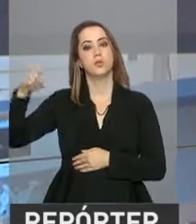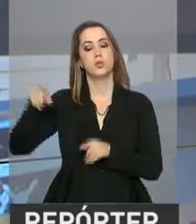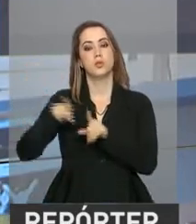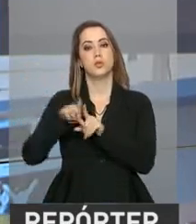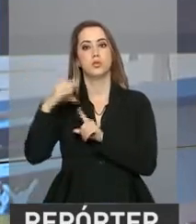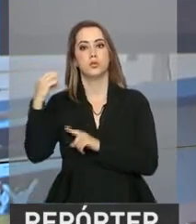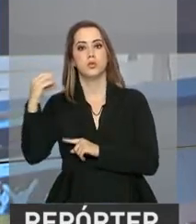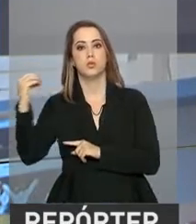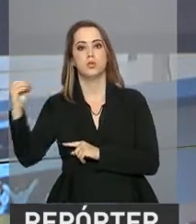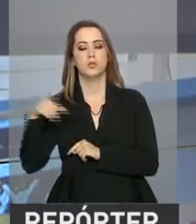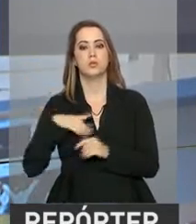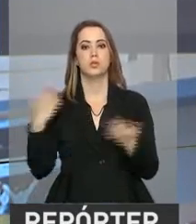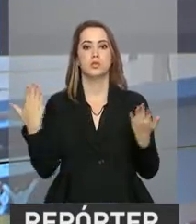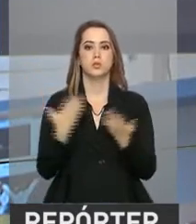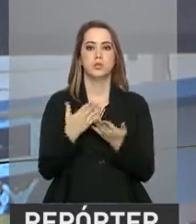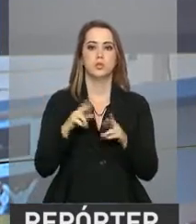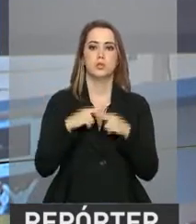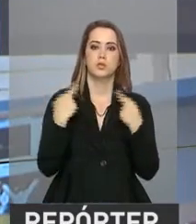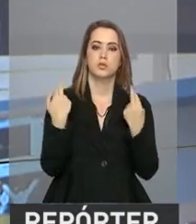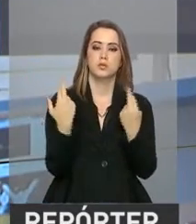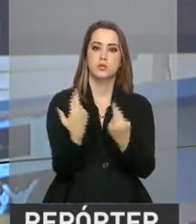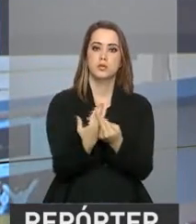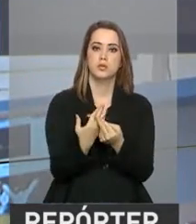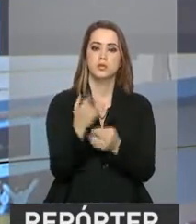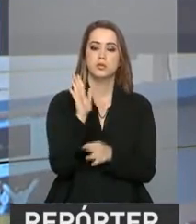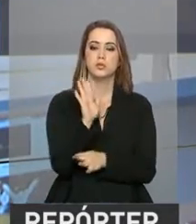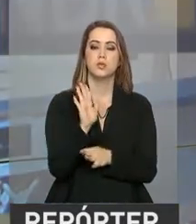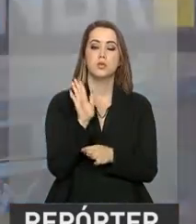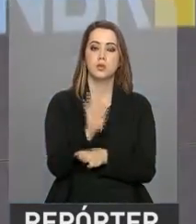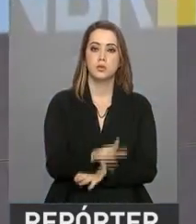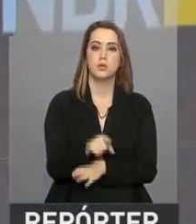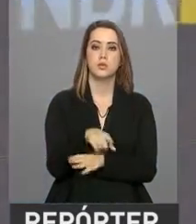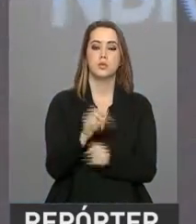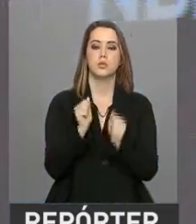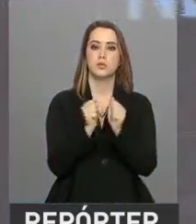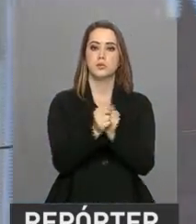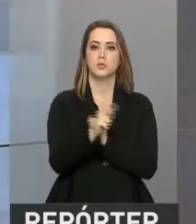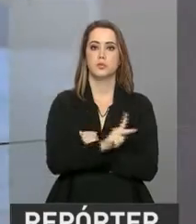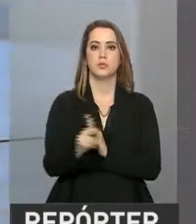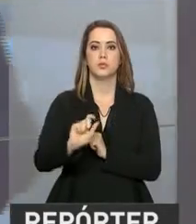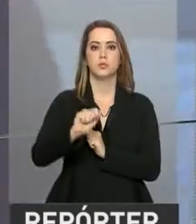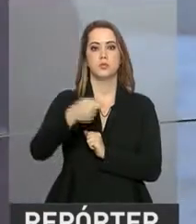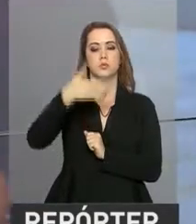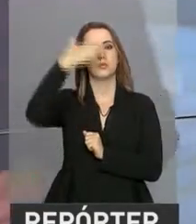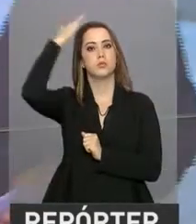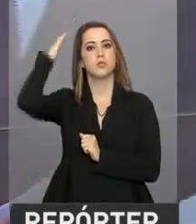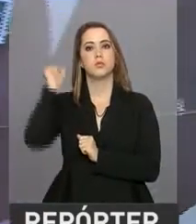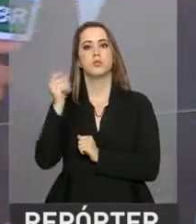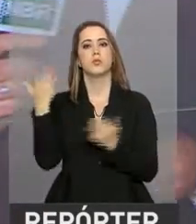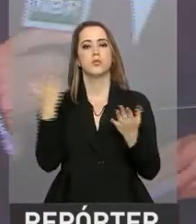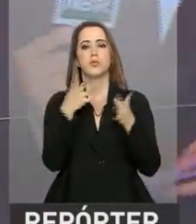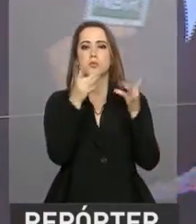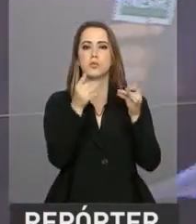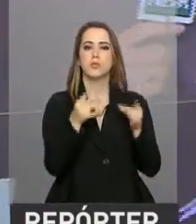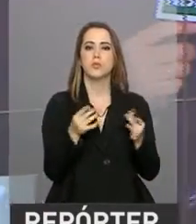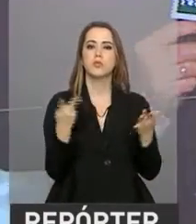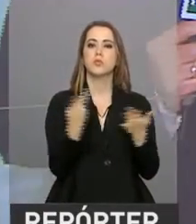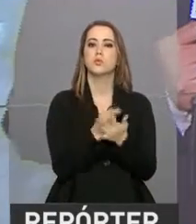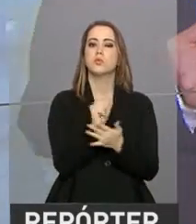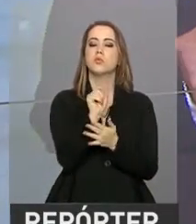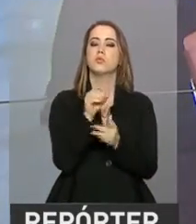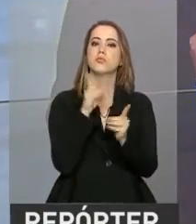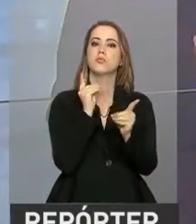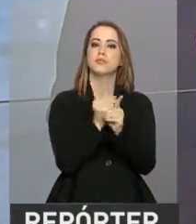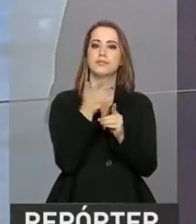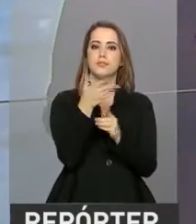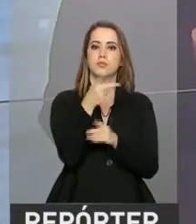reuniram agora à tarde com o presidente em exercício, Michel Temer. Vamos saber os detalhes desse encontro com o repórter Paulo La Sálvia, que está no Palácio do